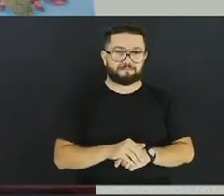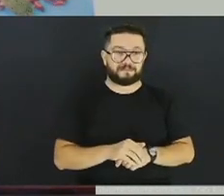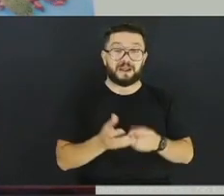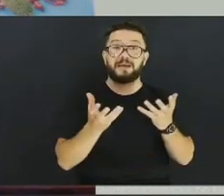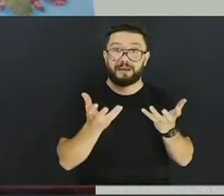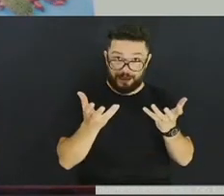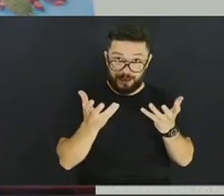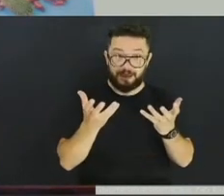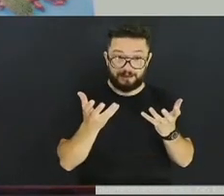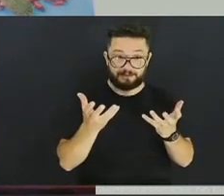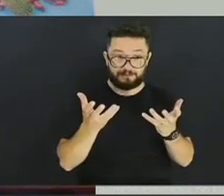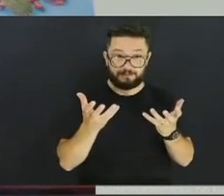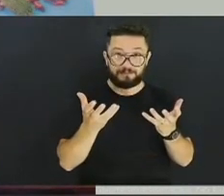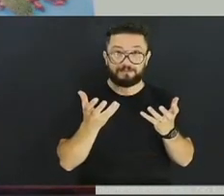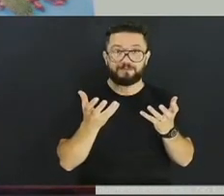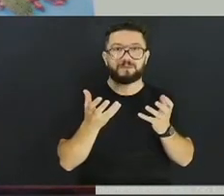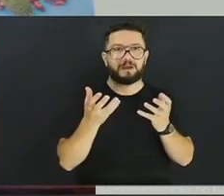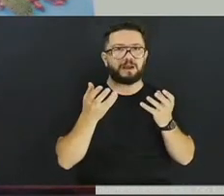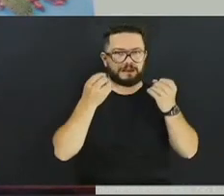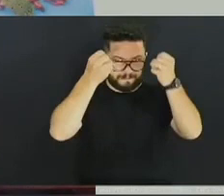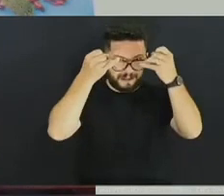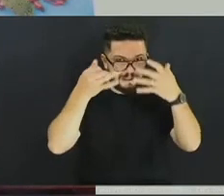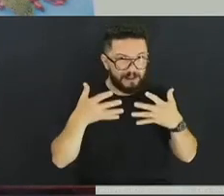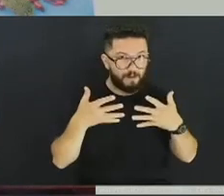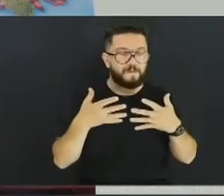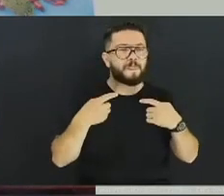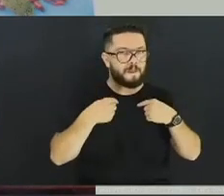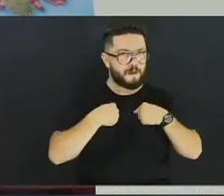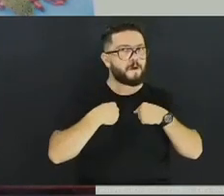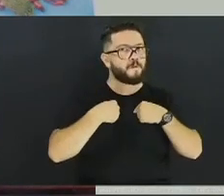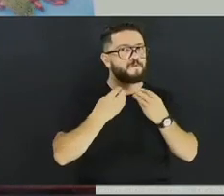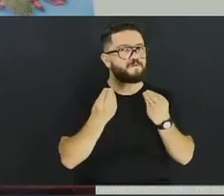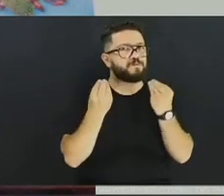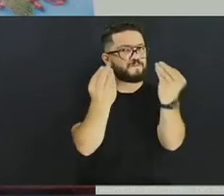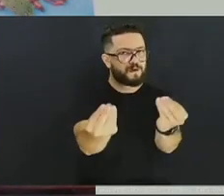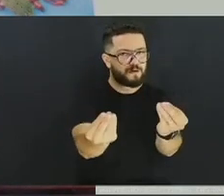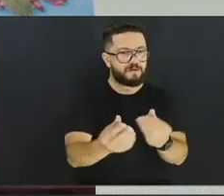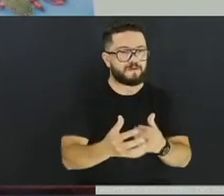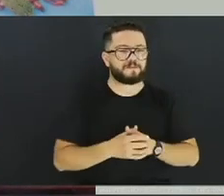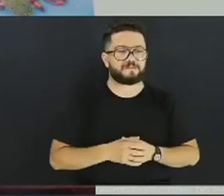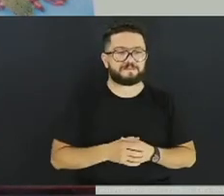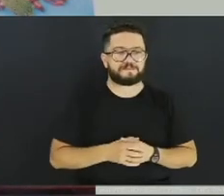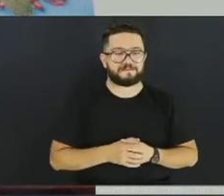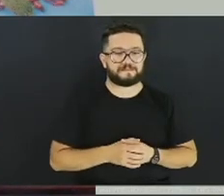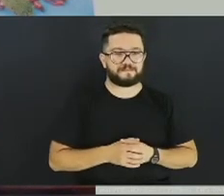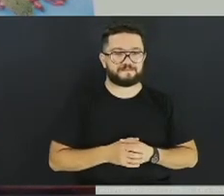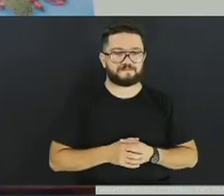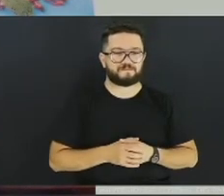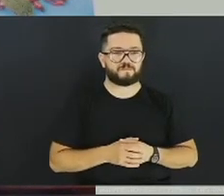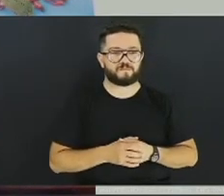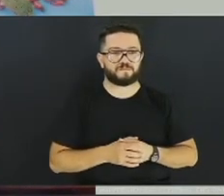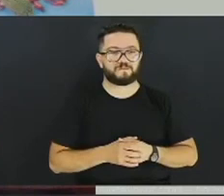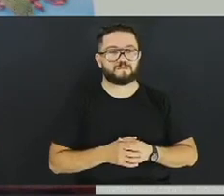capítulo fala, pelo professor Silvio Pellico, fala sobre produzir madeira de araucária no